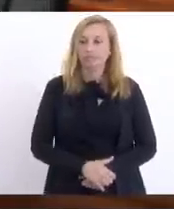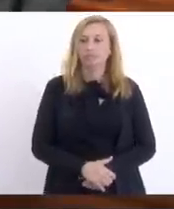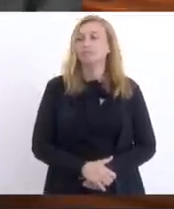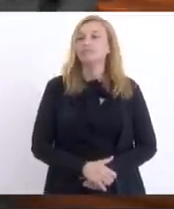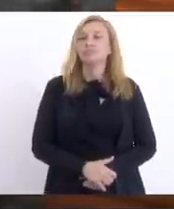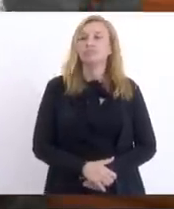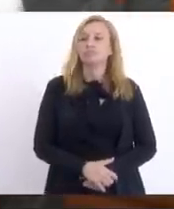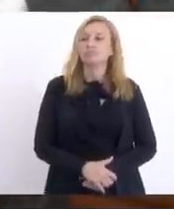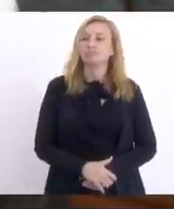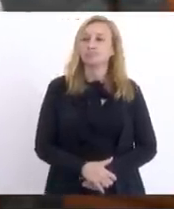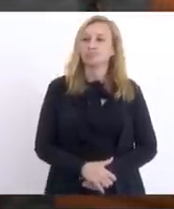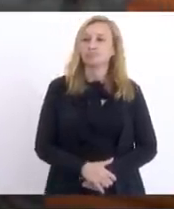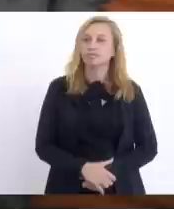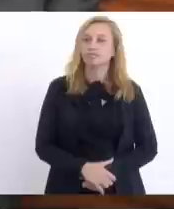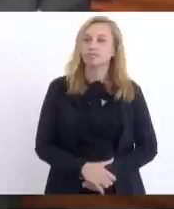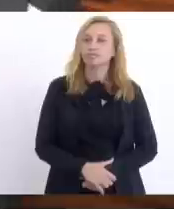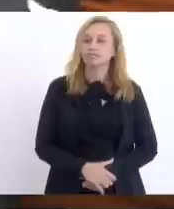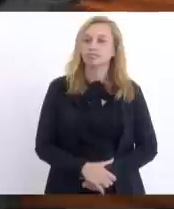Senhor presidente.